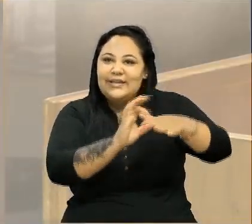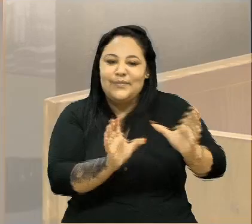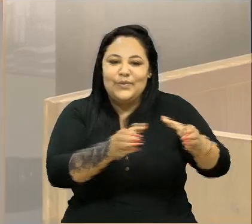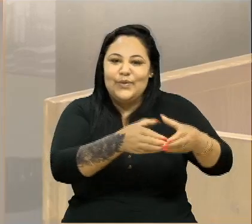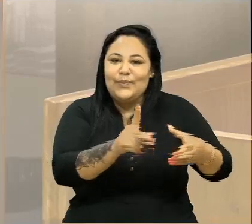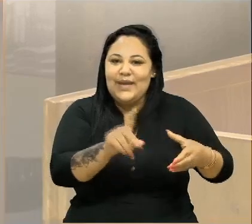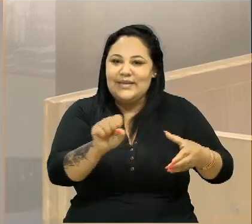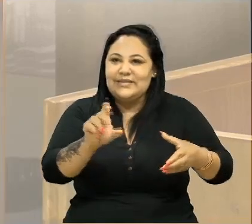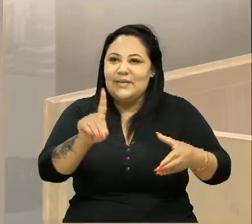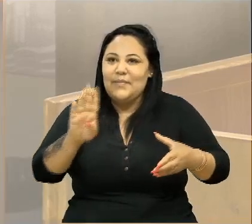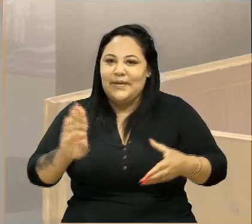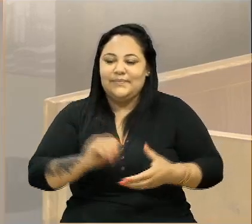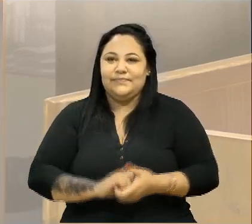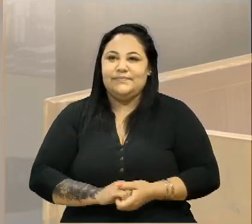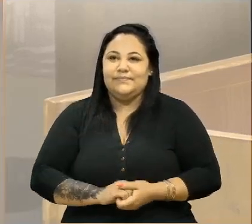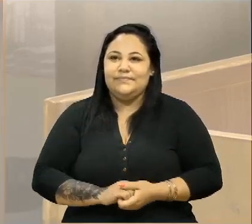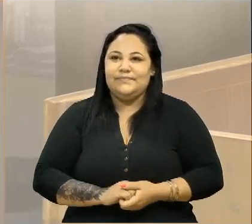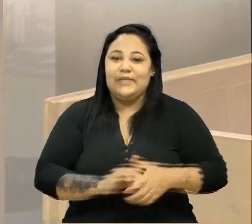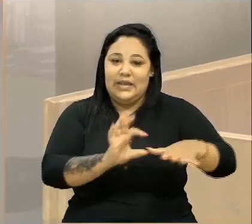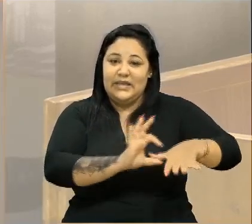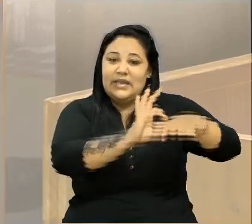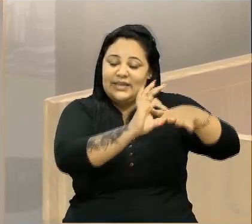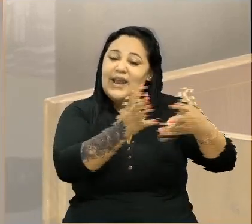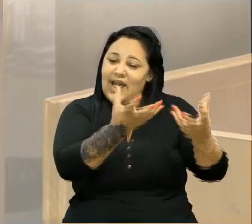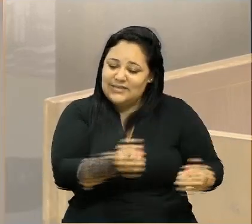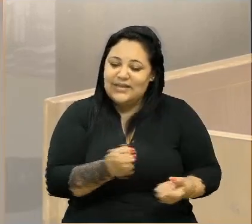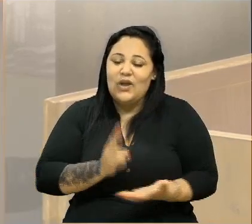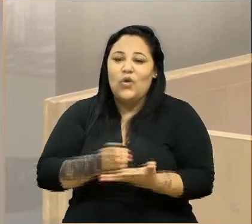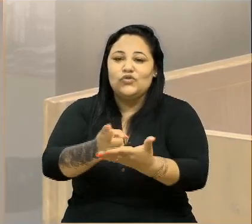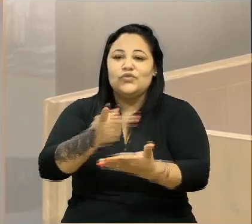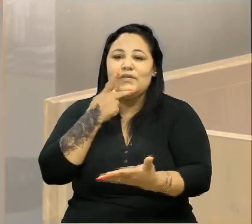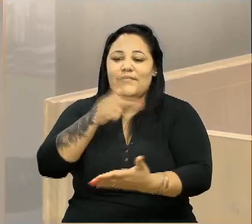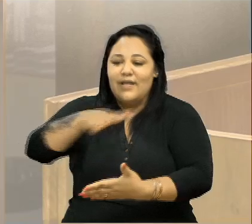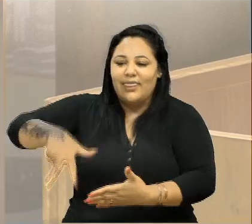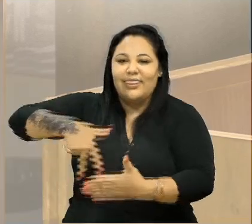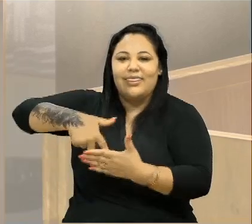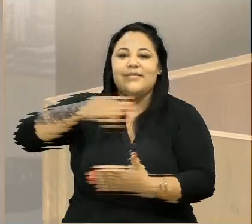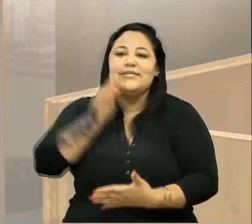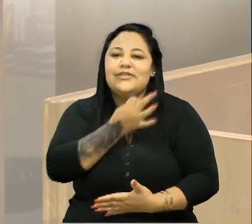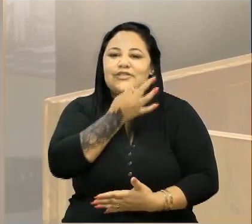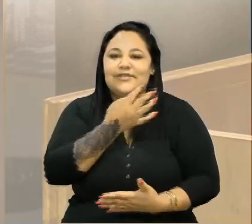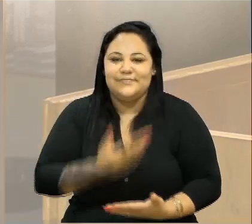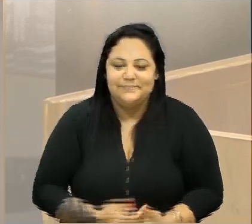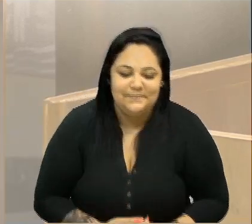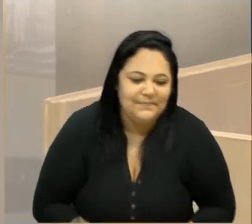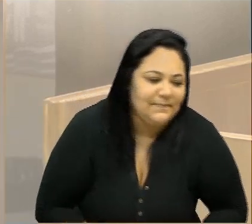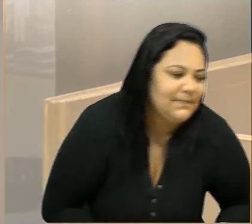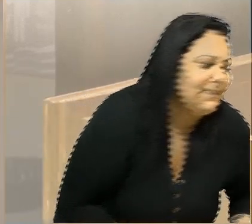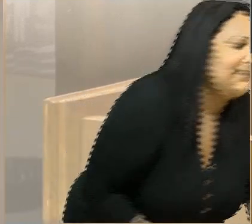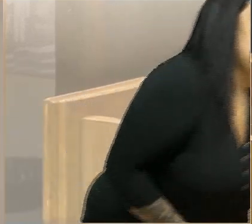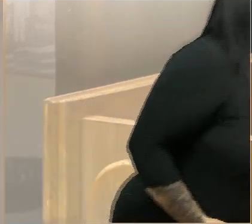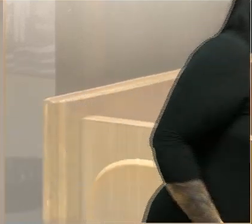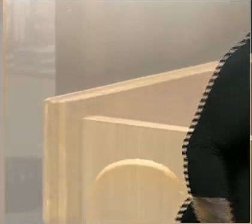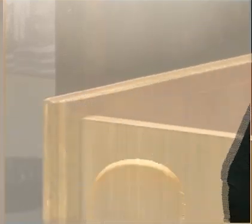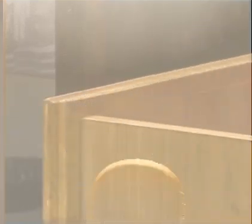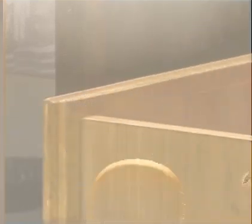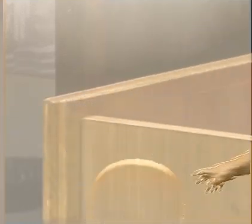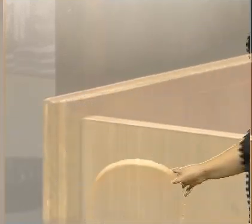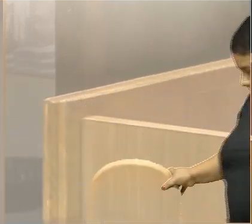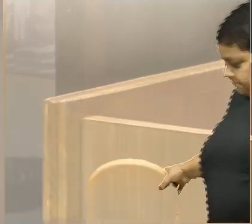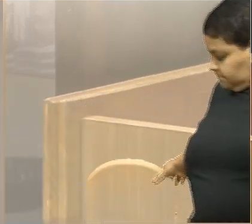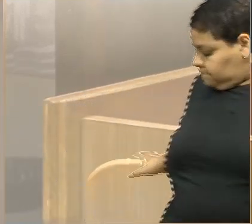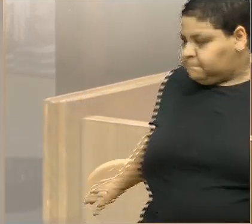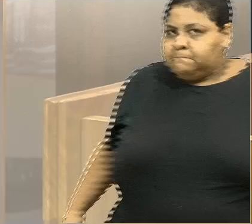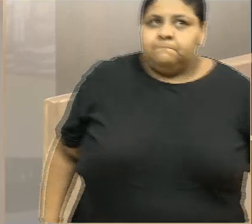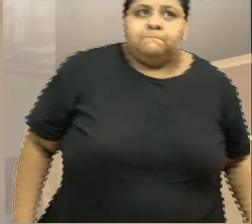PSDB. Declaração de líder bancada do PSDB. Continua com a palavra a vereadora Tatiane Frisso, na tribuna. Obrigada, vereador. Então,